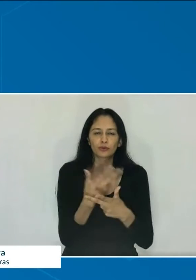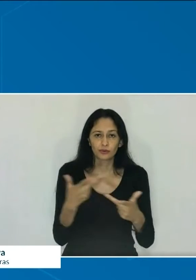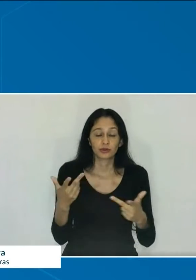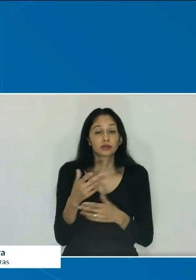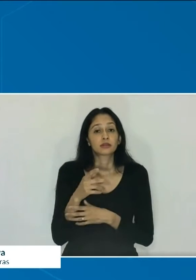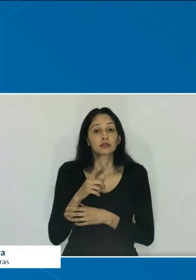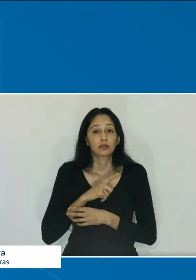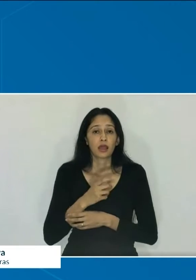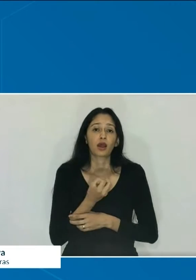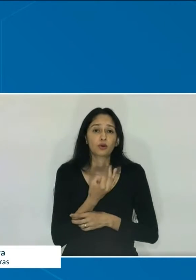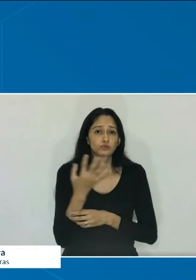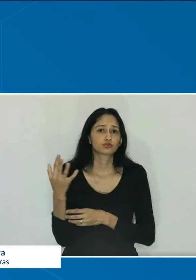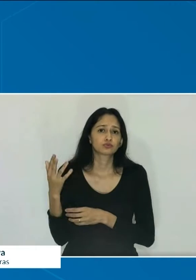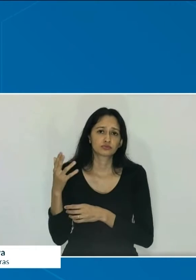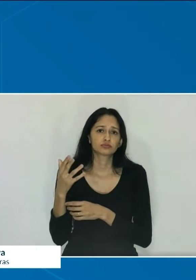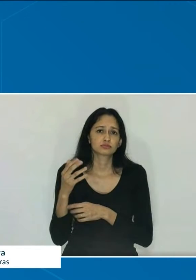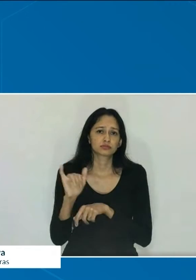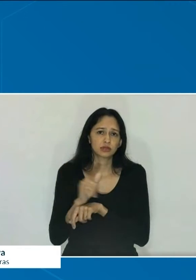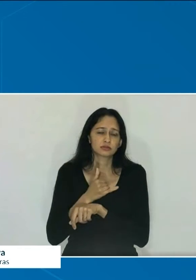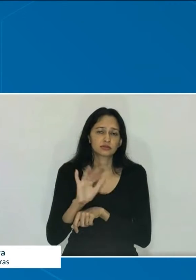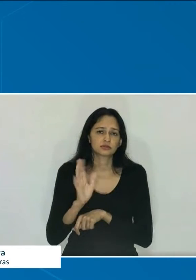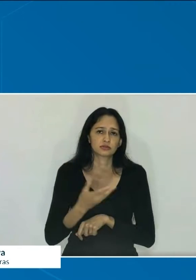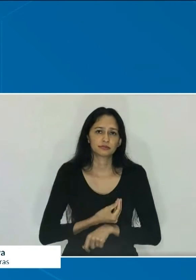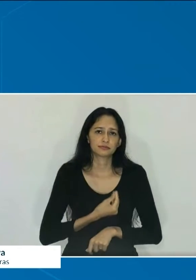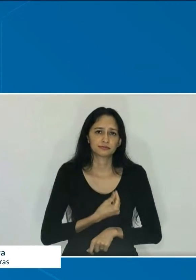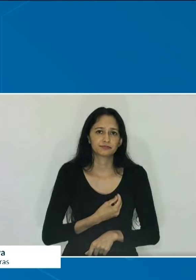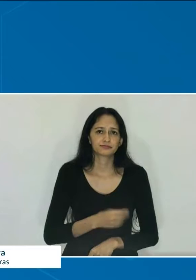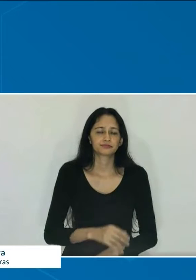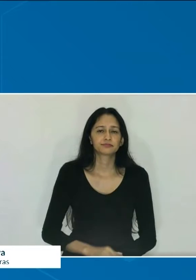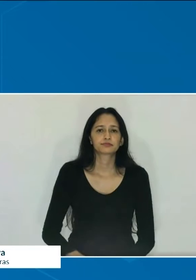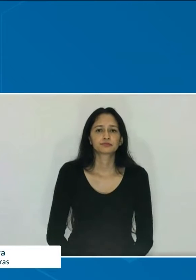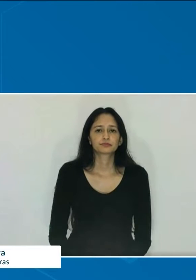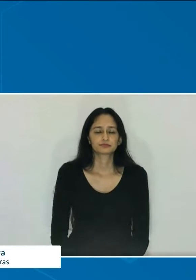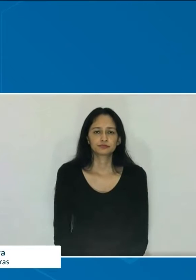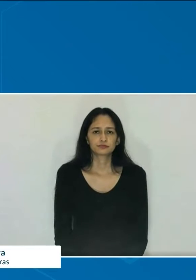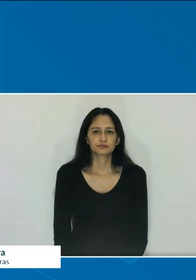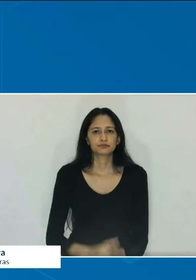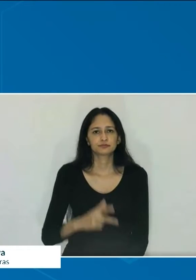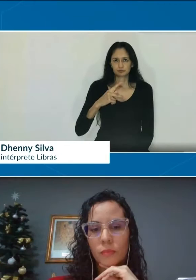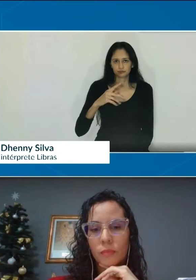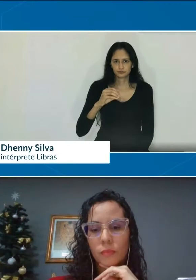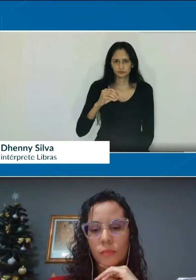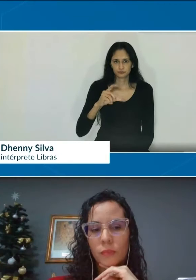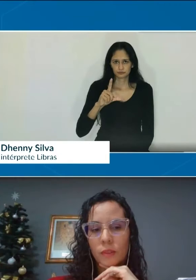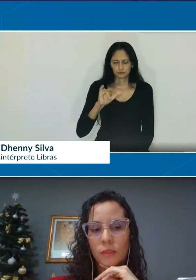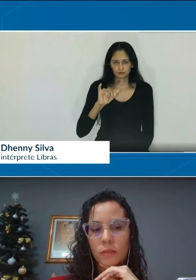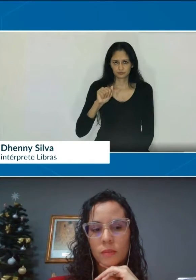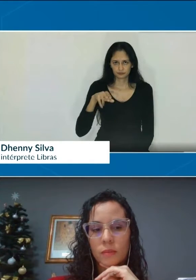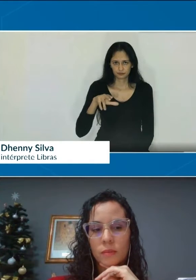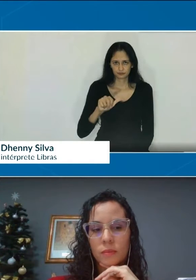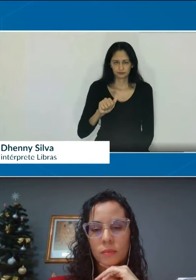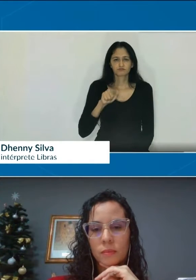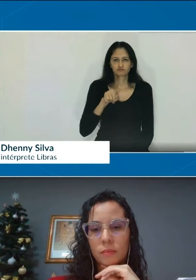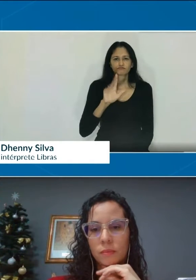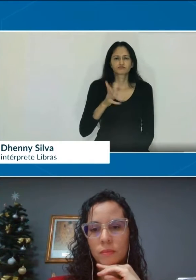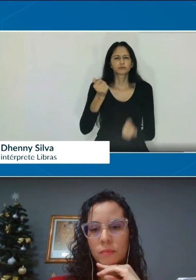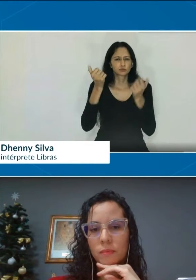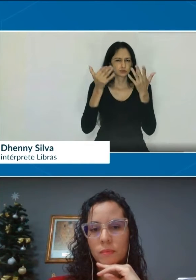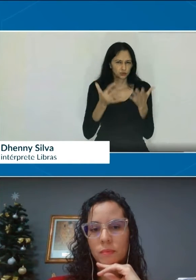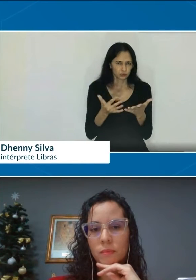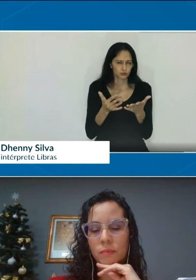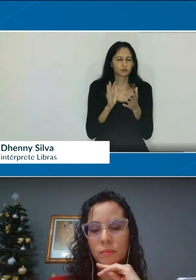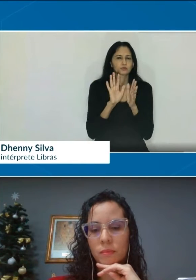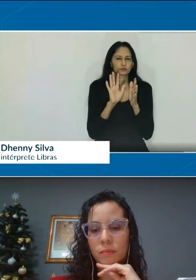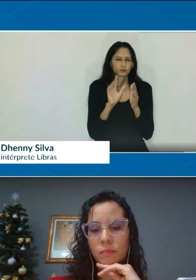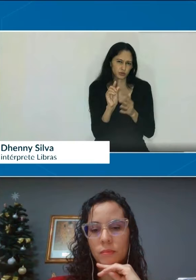iniciativas nesse sentido. Perfeito. Poliana, acho que você já até falou um pouco, mas até pegando